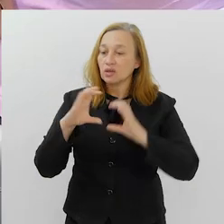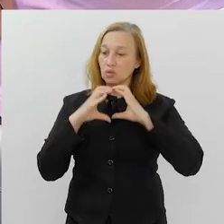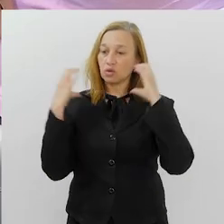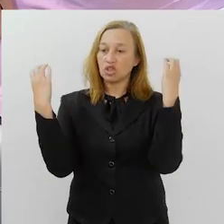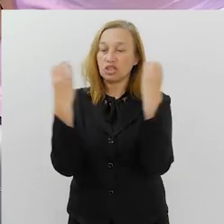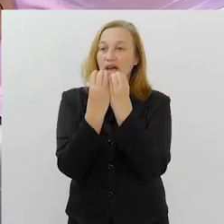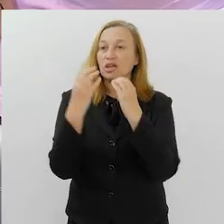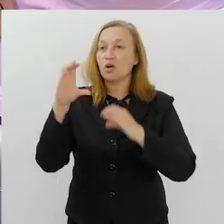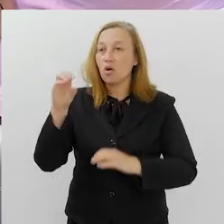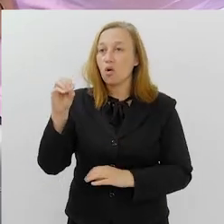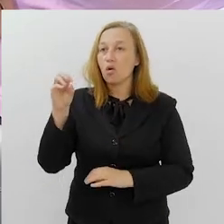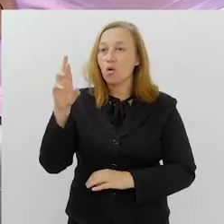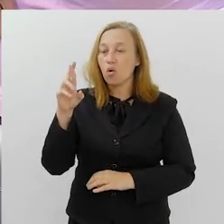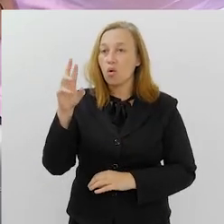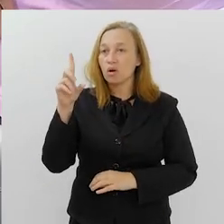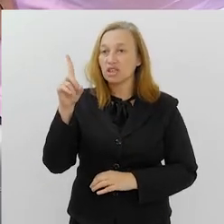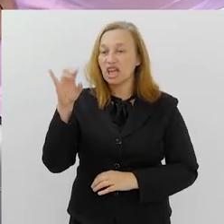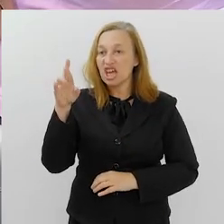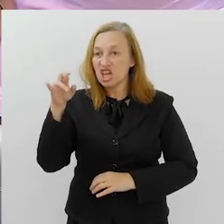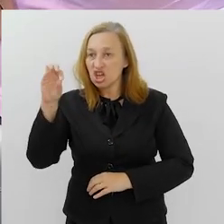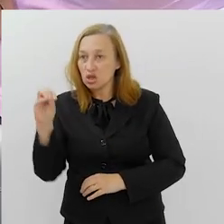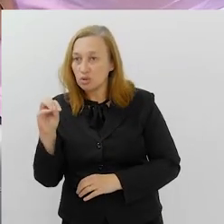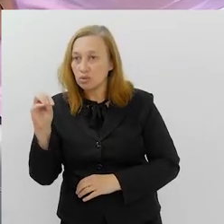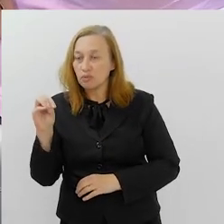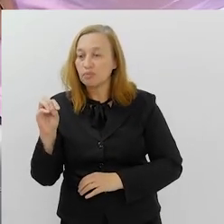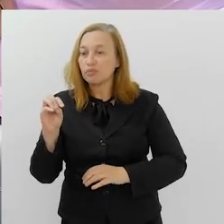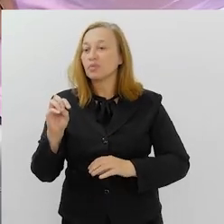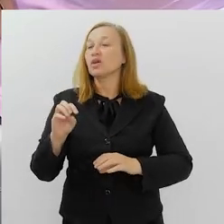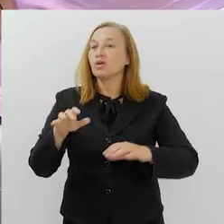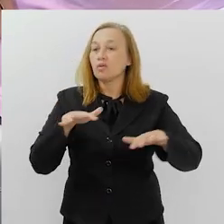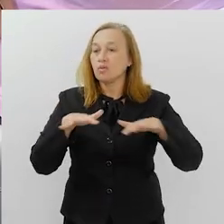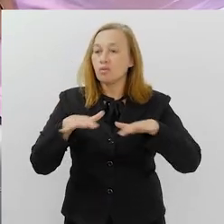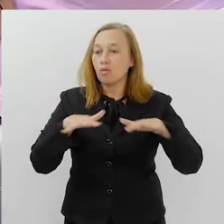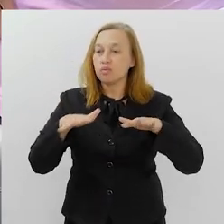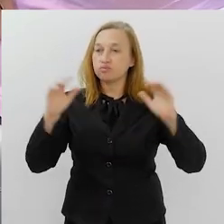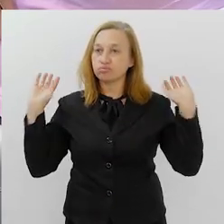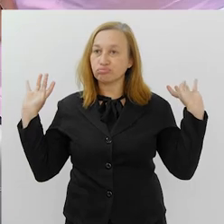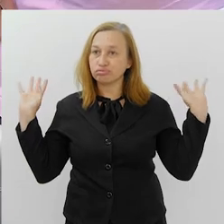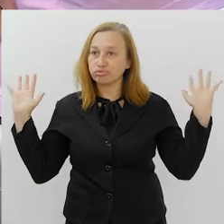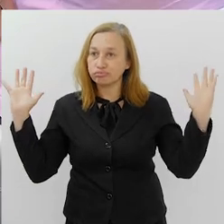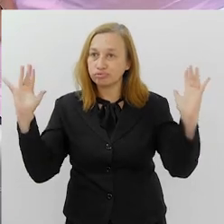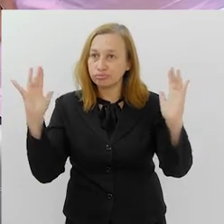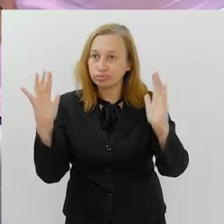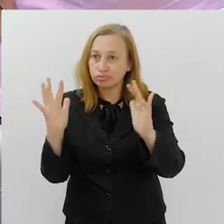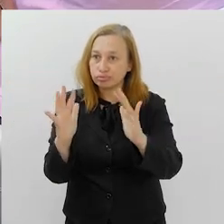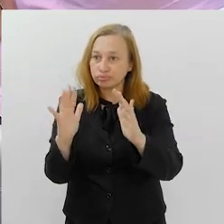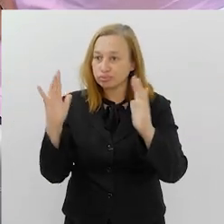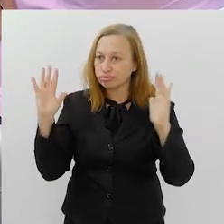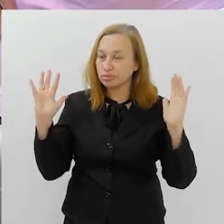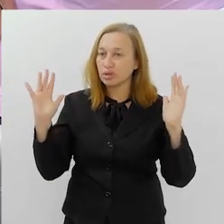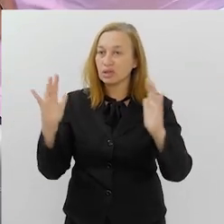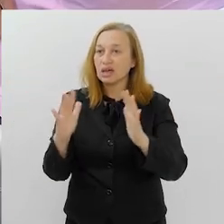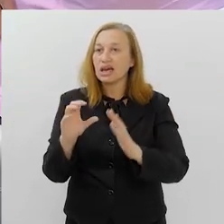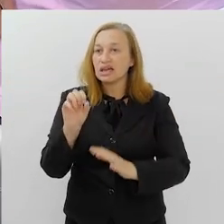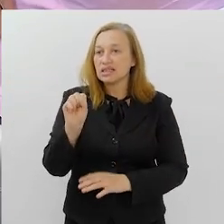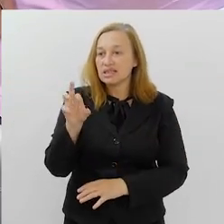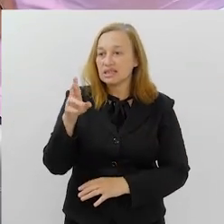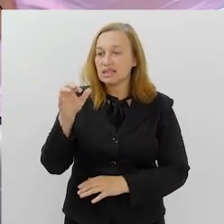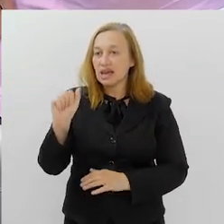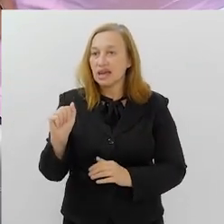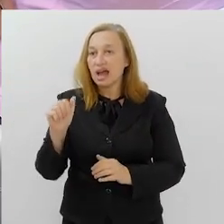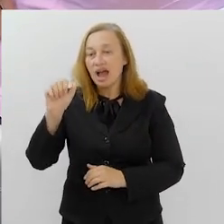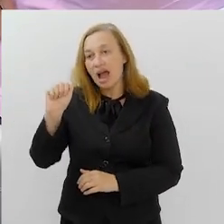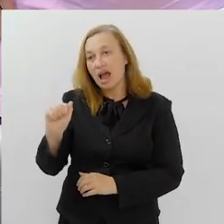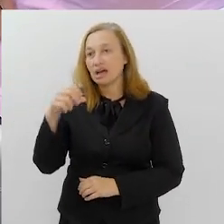o entorno do estádio fica bastante movimentado, né? O Maricá foi um dos líderes de público nessa Série A2, mesmo